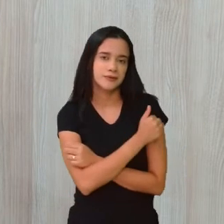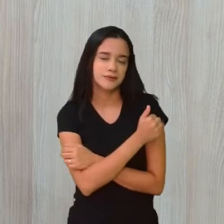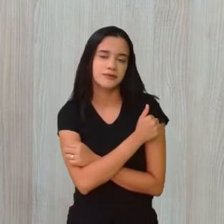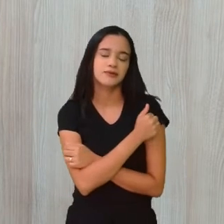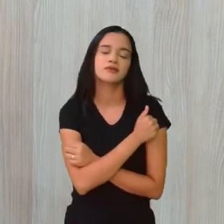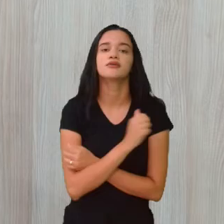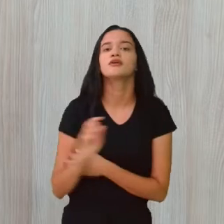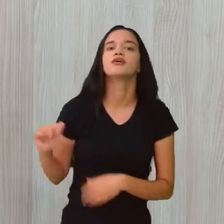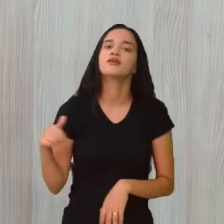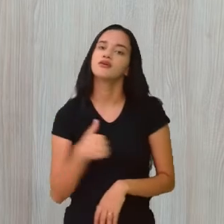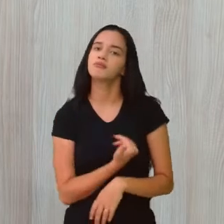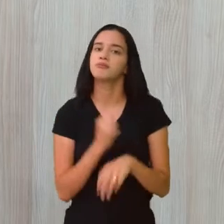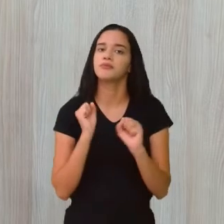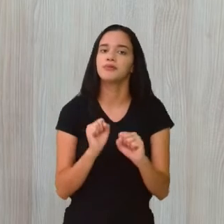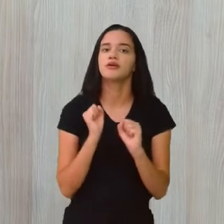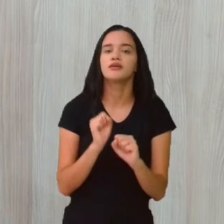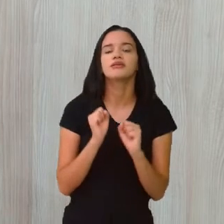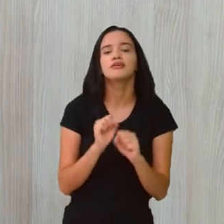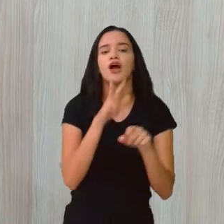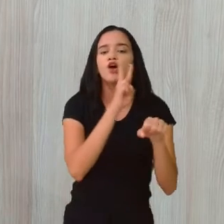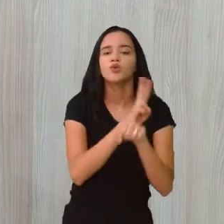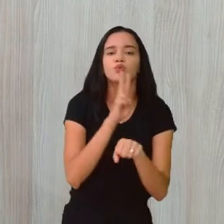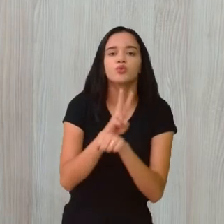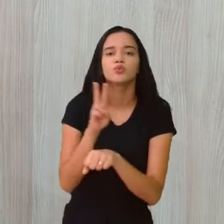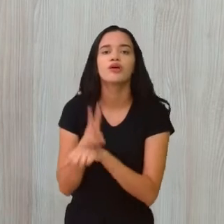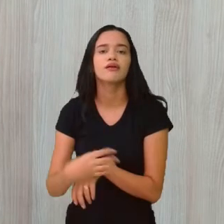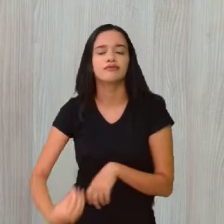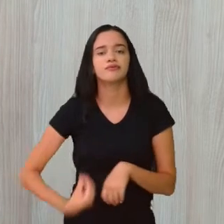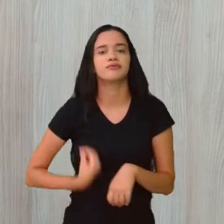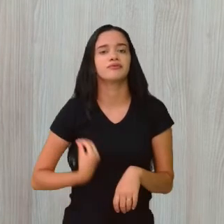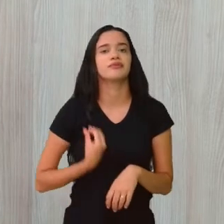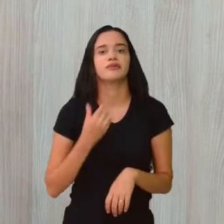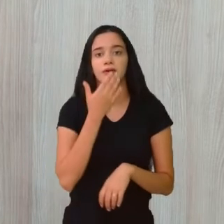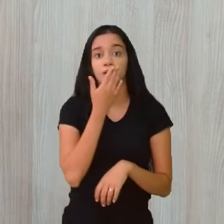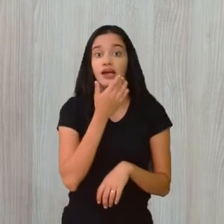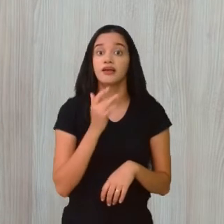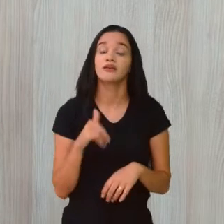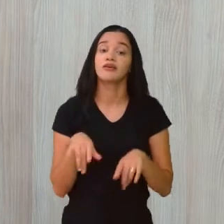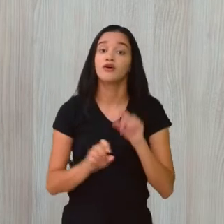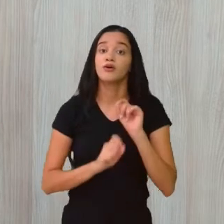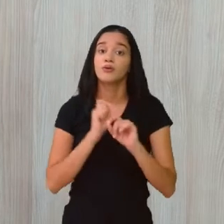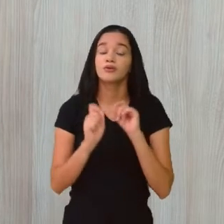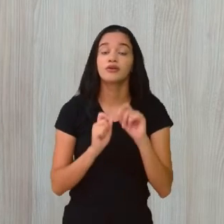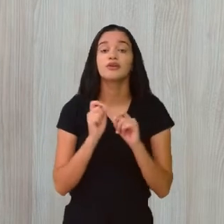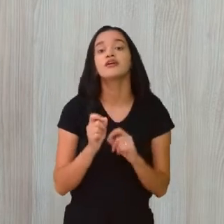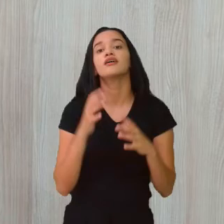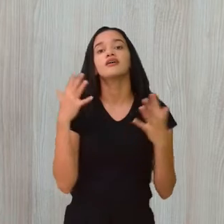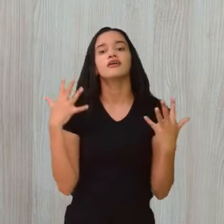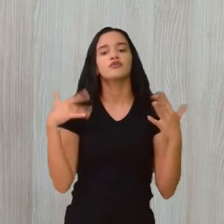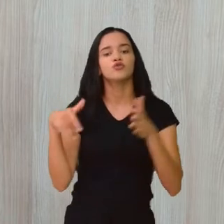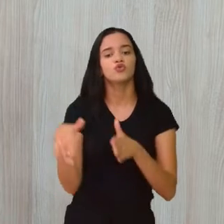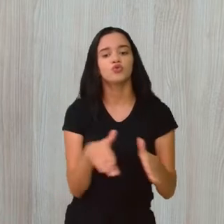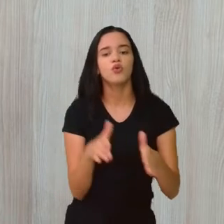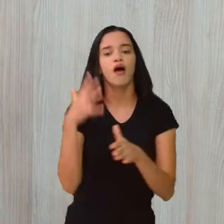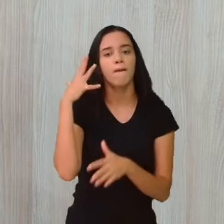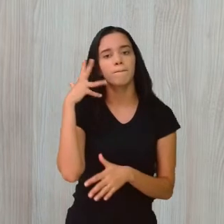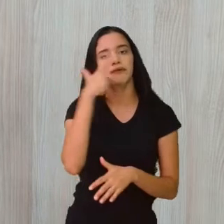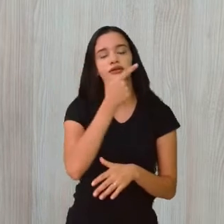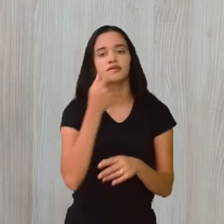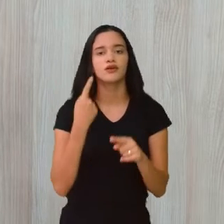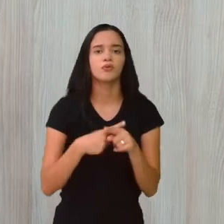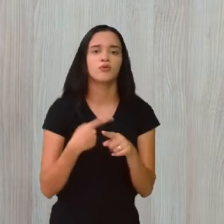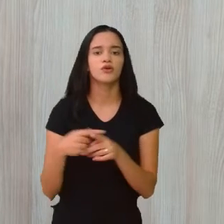O que podemos fazer para conservar as vidas que promovem a beleza dos nossos rios? Porque o